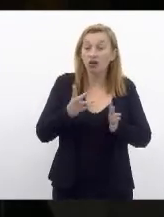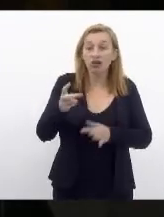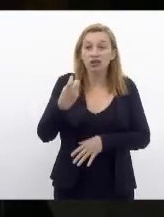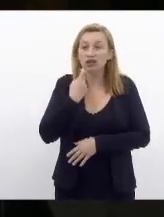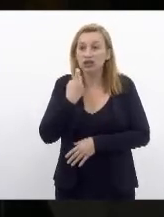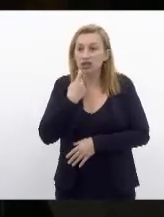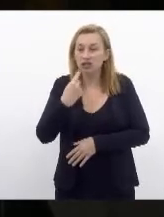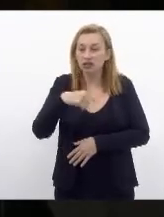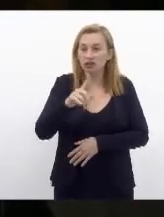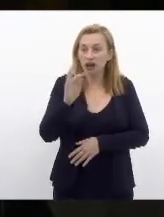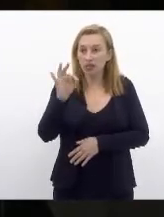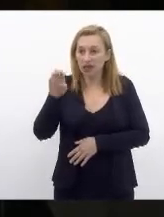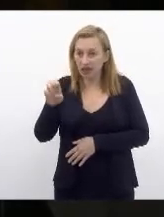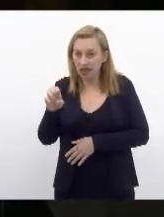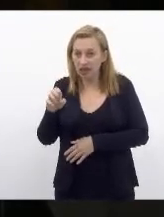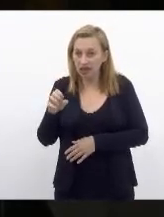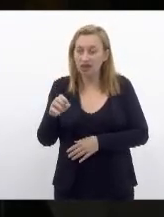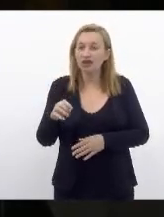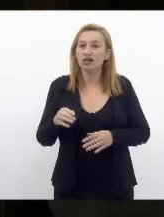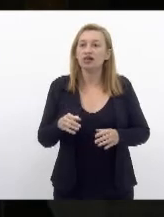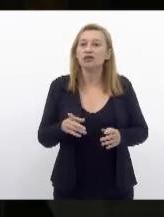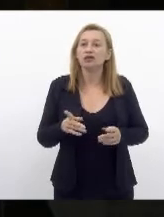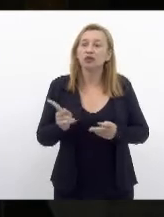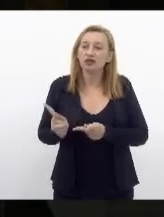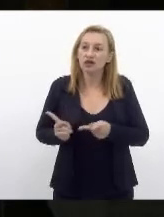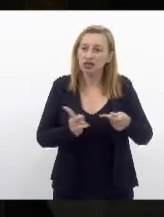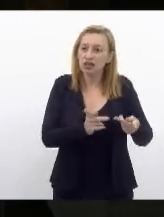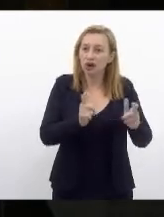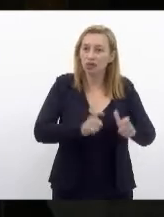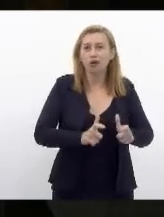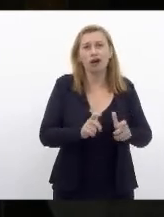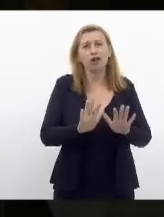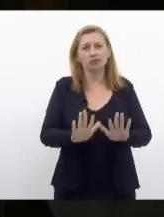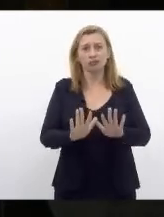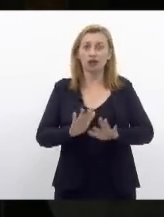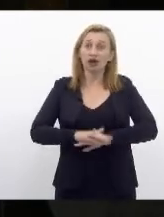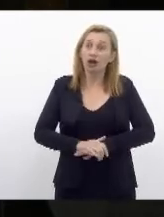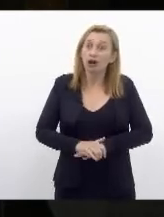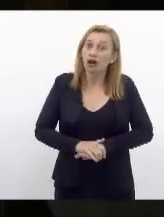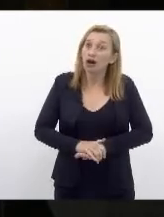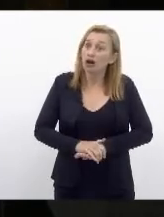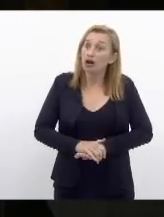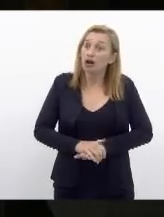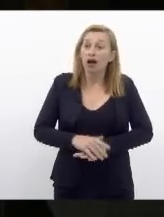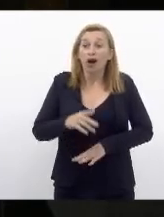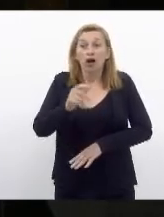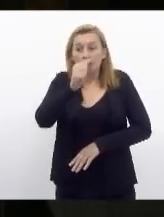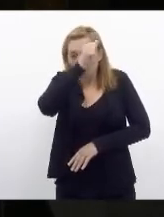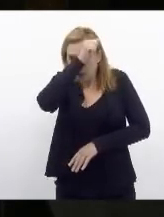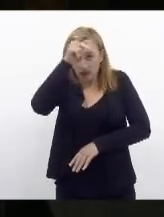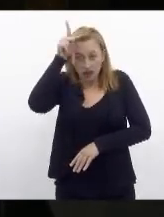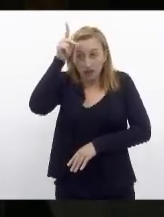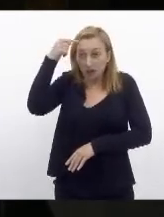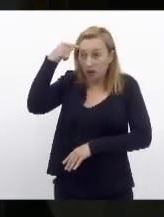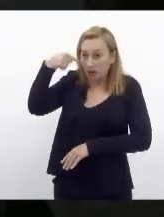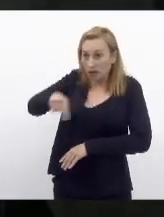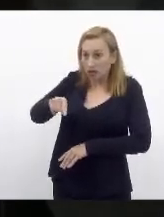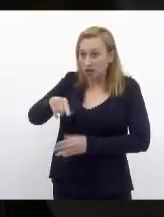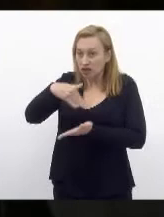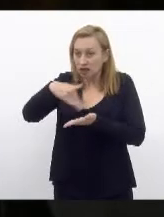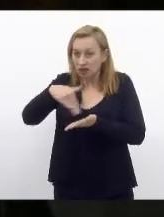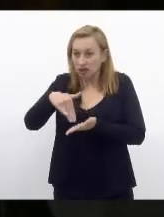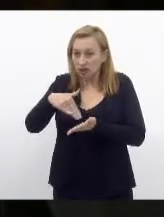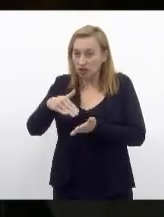um gabinete itinerante e, por incrível que pareça, a prefeitura mandou a sua Secretaria de